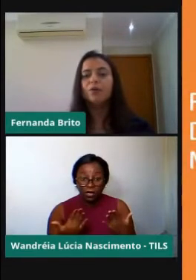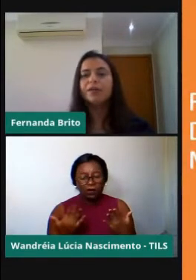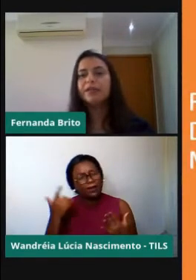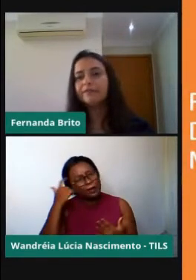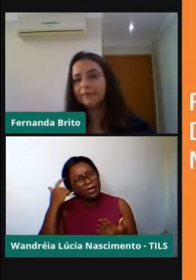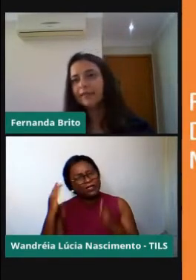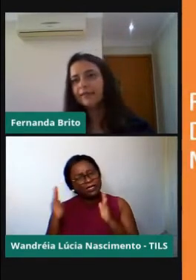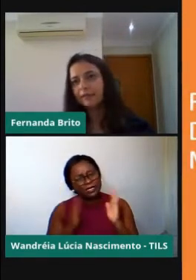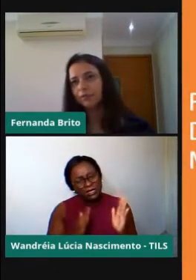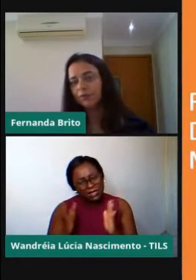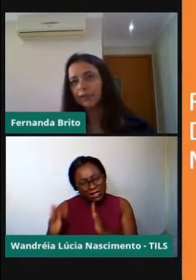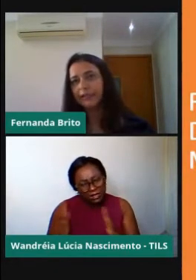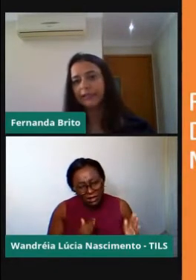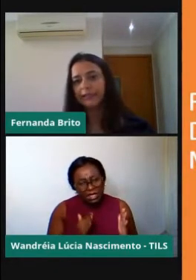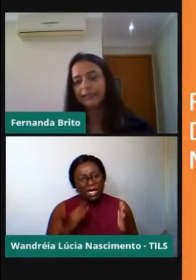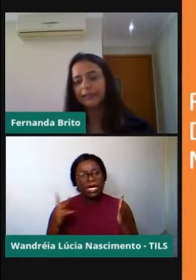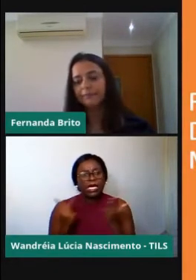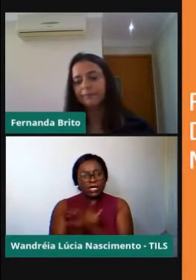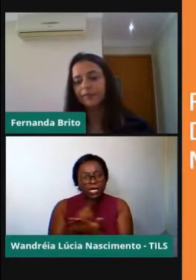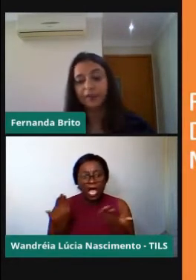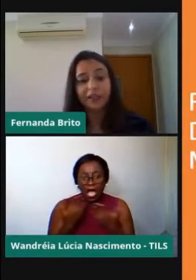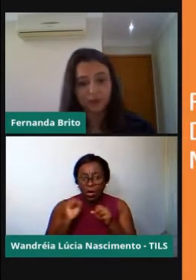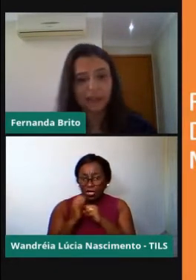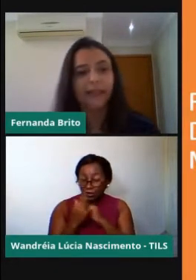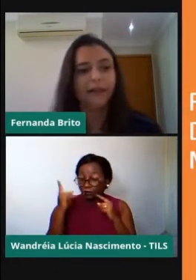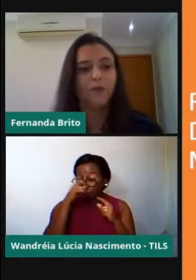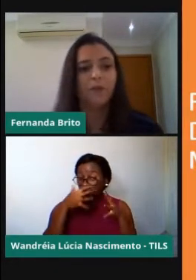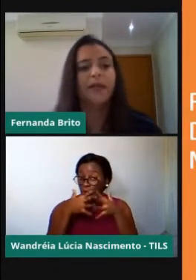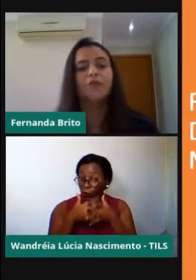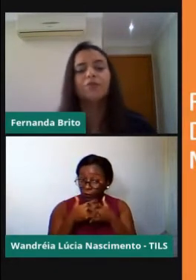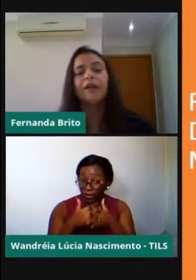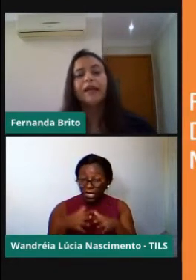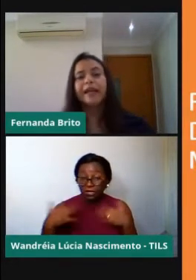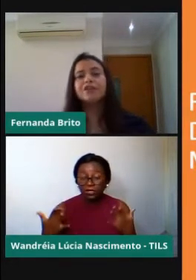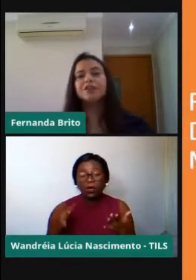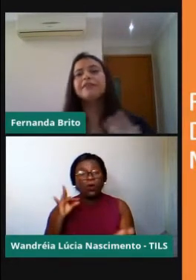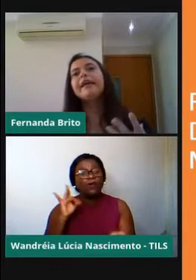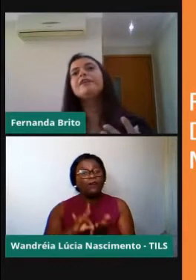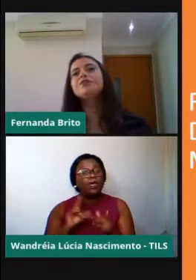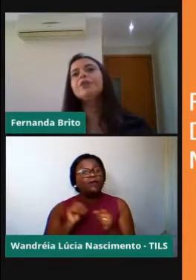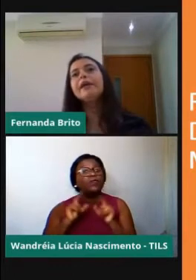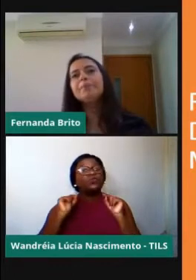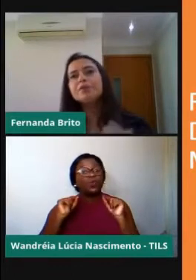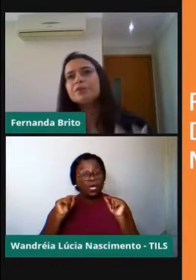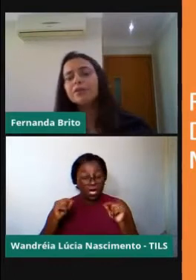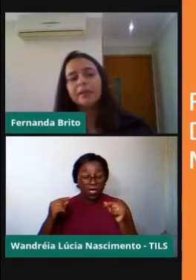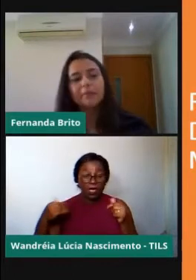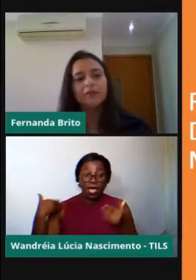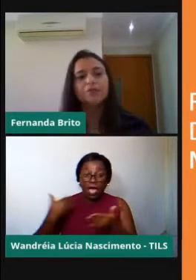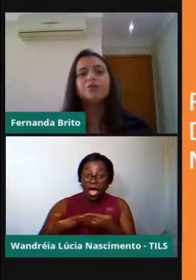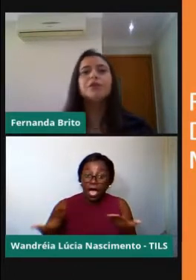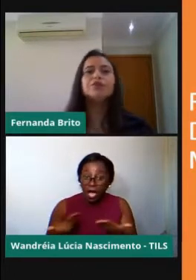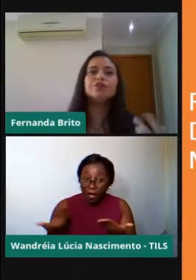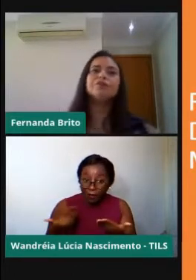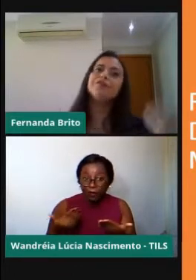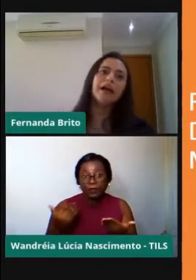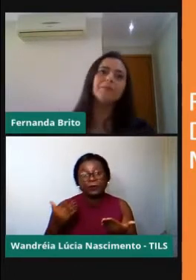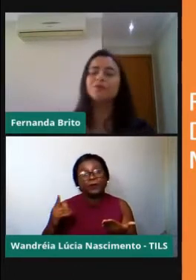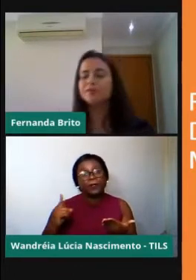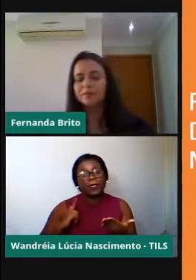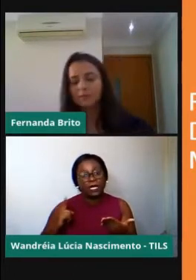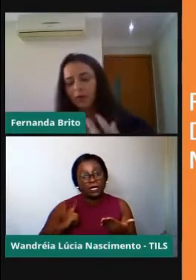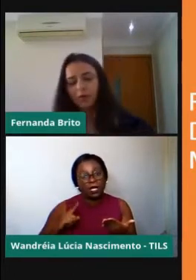verdade, o que tem sido feito, né, até o momento, é a estratégia do reposicionamento